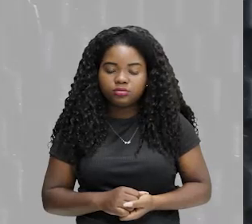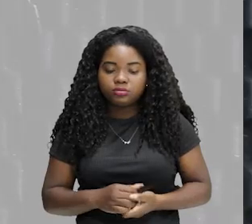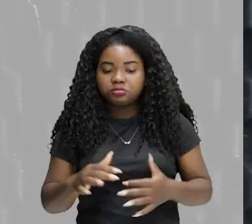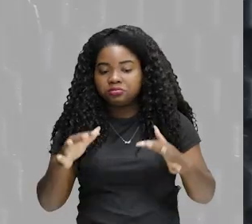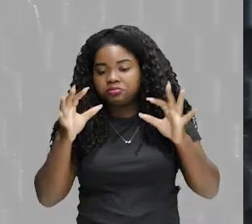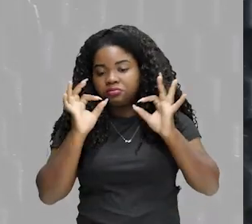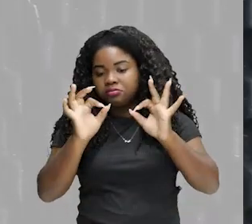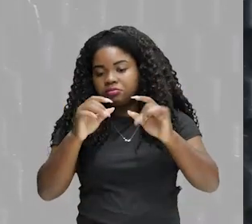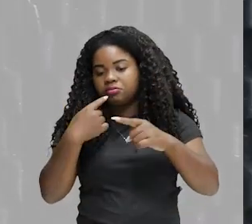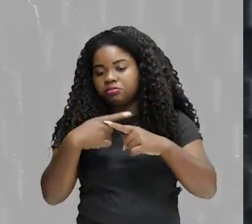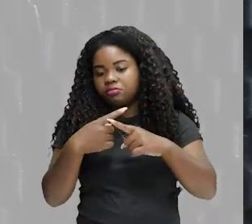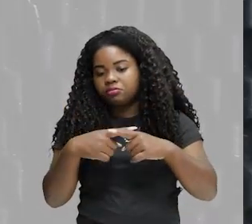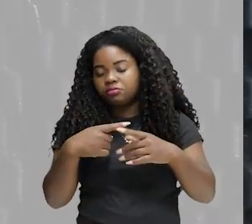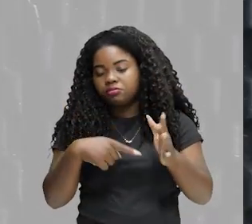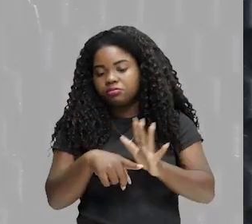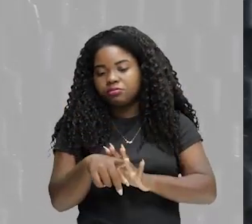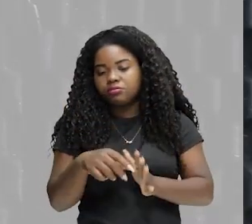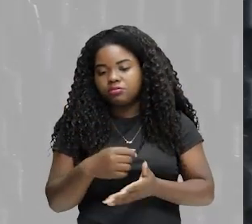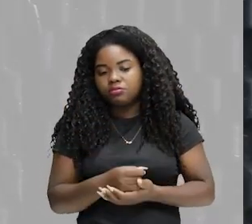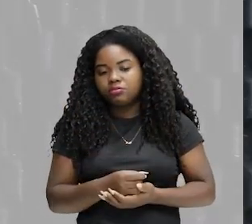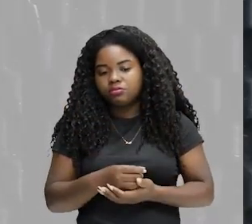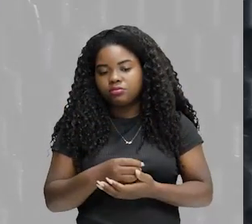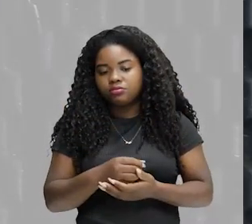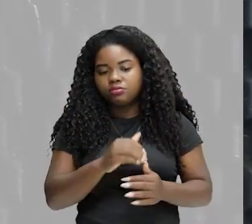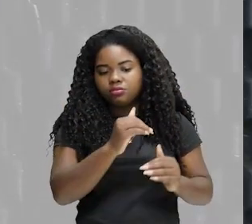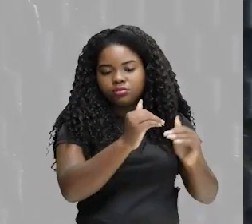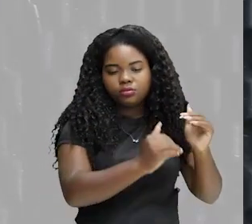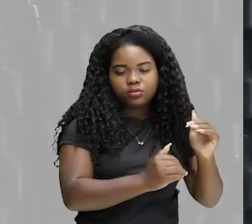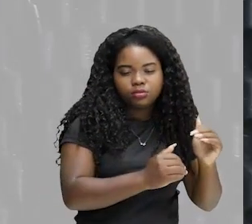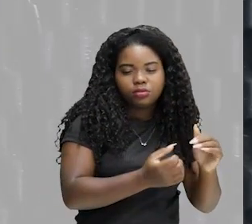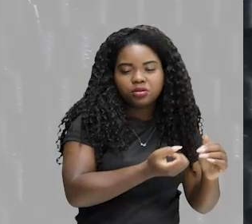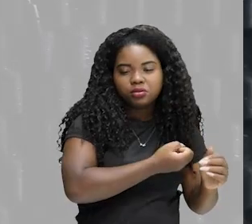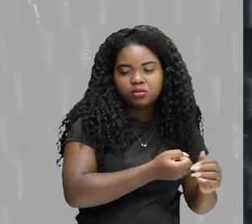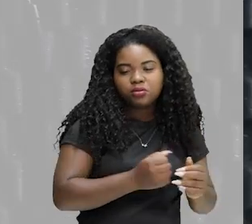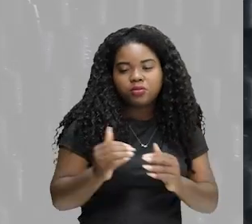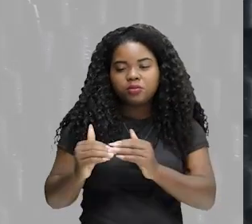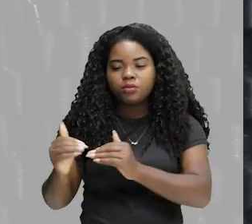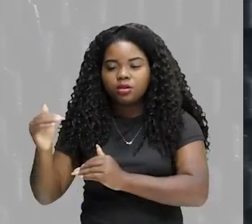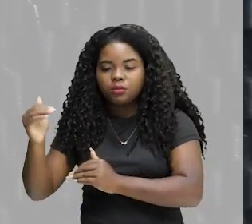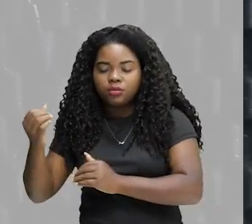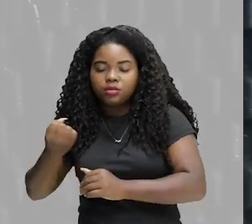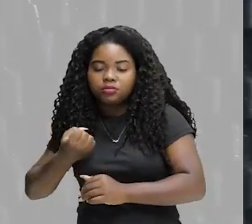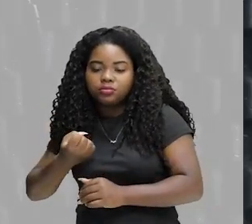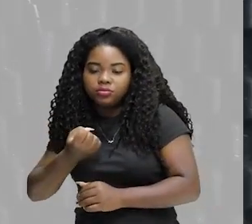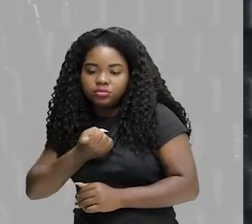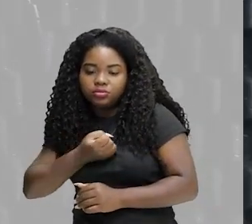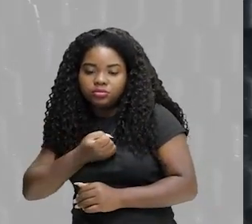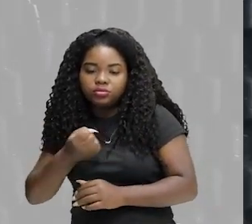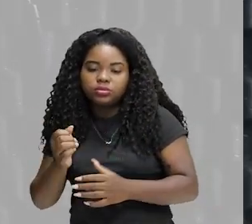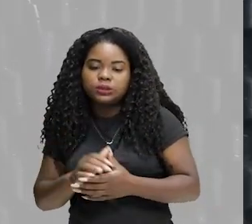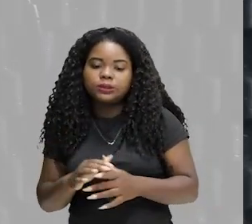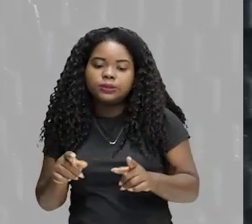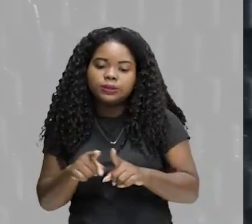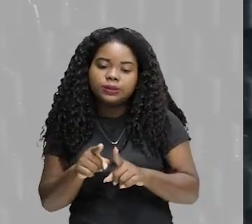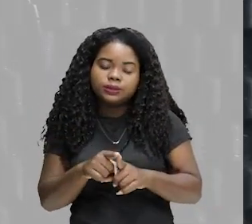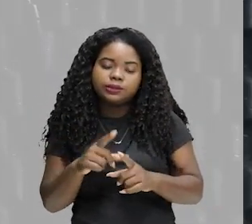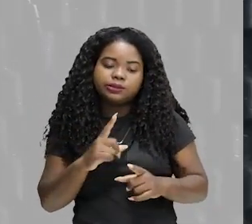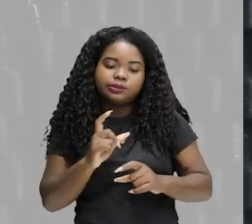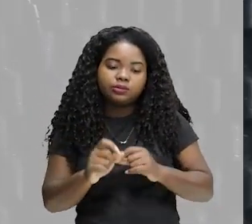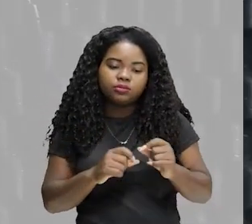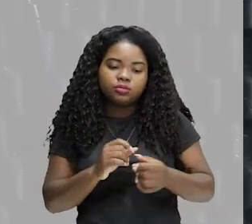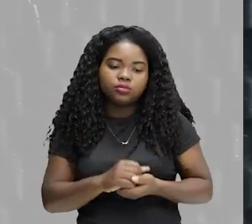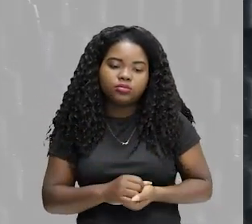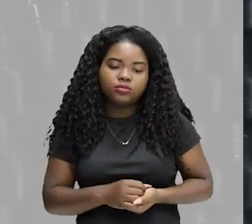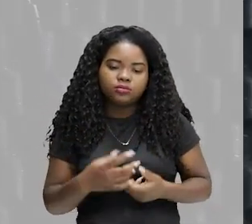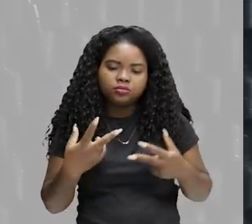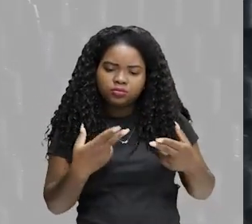atenção porque você pode questionar. Renata, tu botou aqui menor valor, maior valor. E tem também uma parte da desigualdade que tem